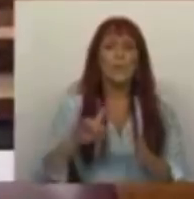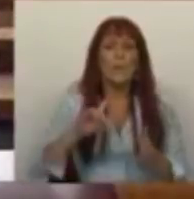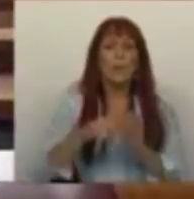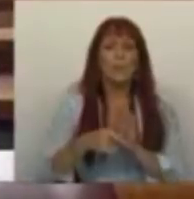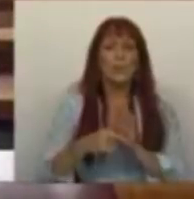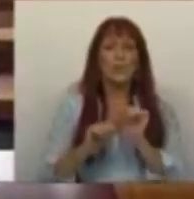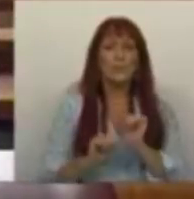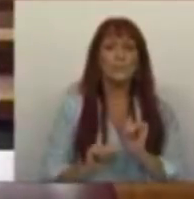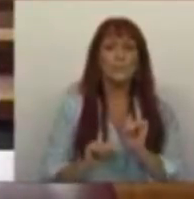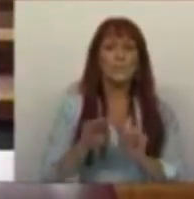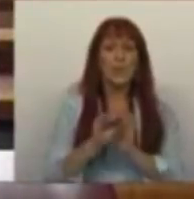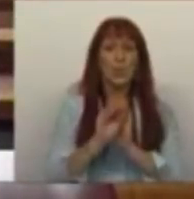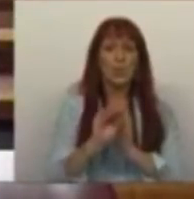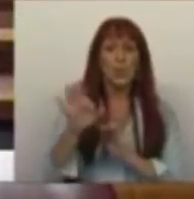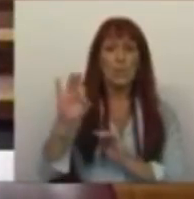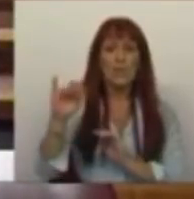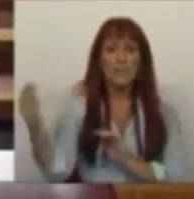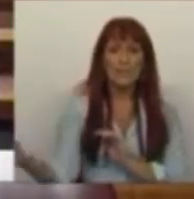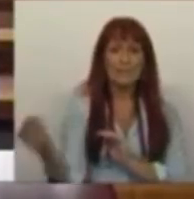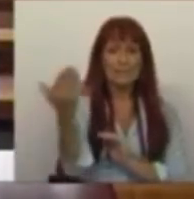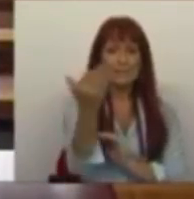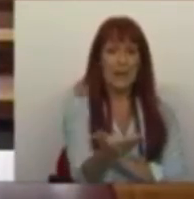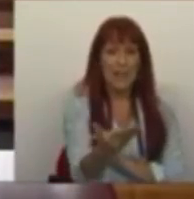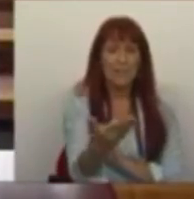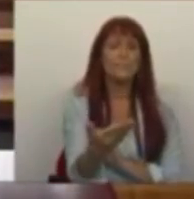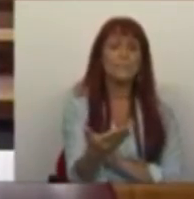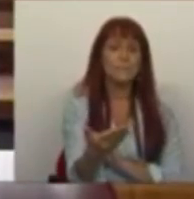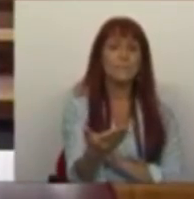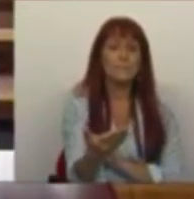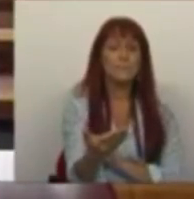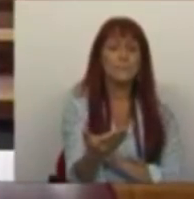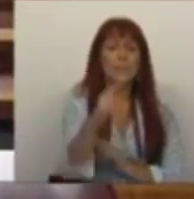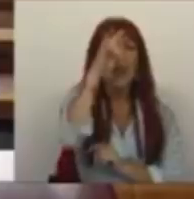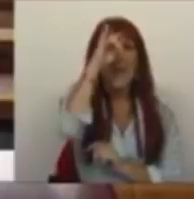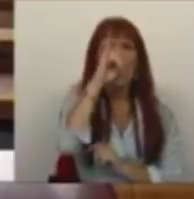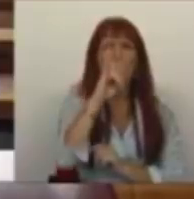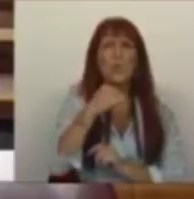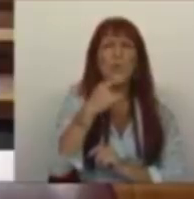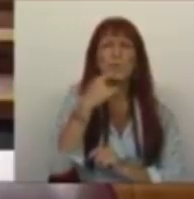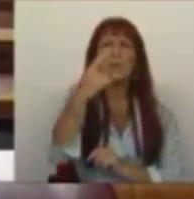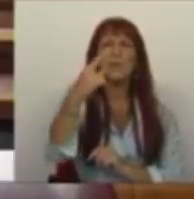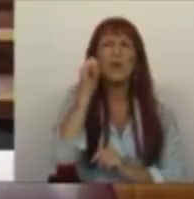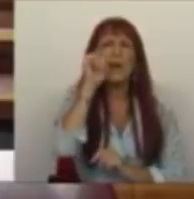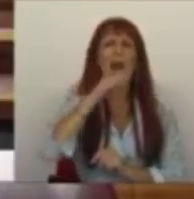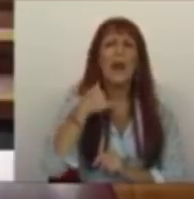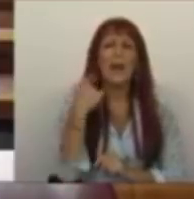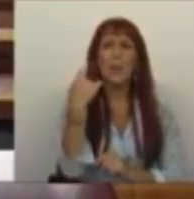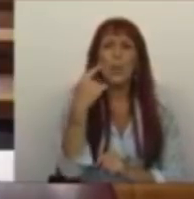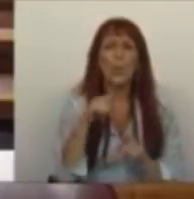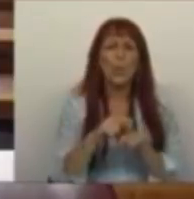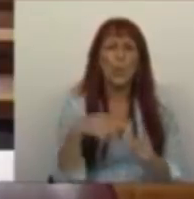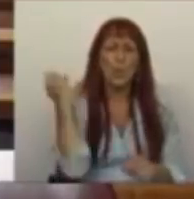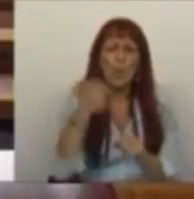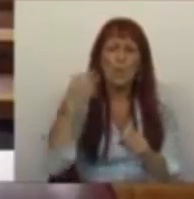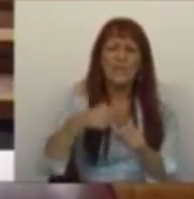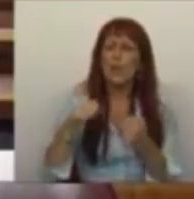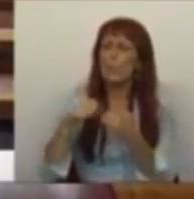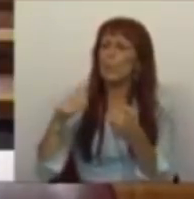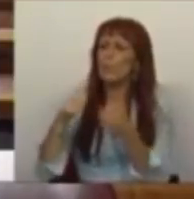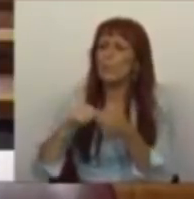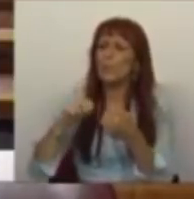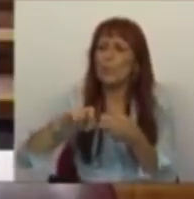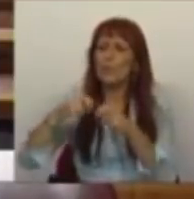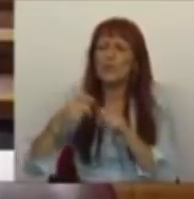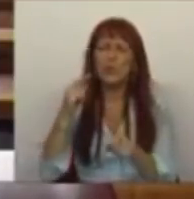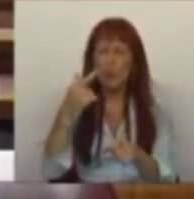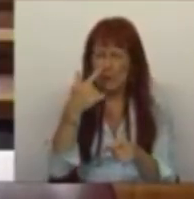projeto de resolução que o PCP aqui nos traz, lembra-me aquele dito de que a quem só tem um martelo, todos os problemas parecem